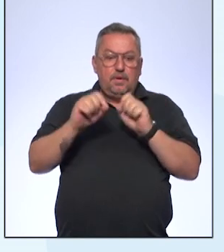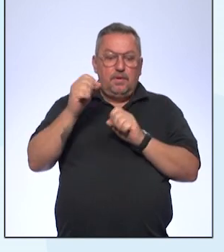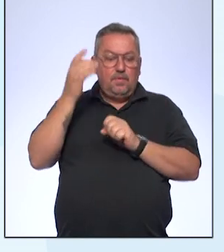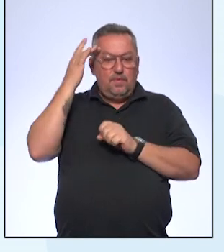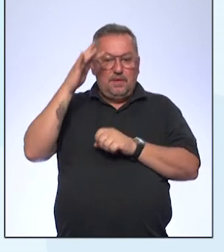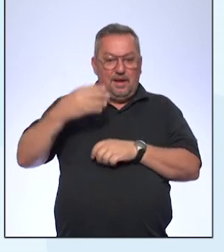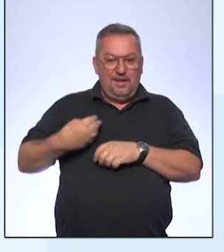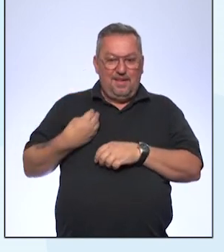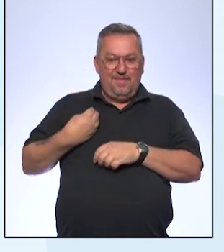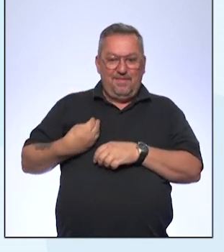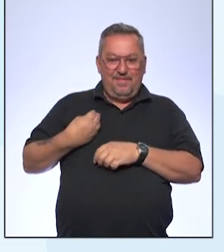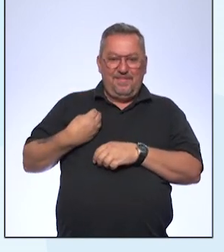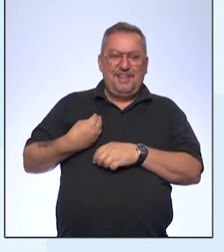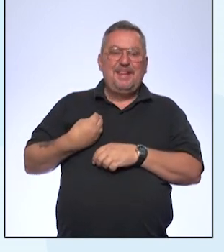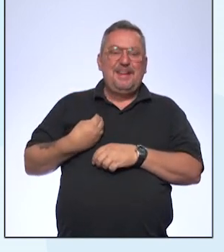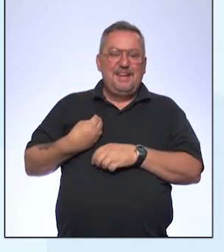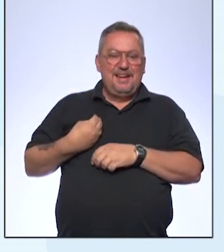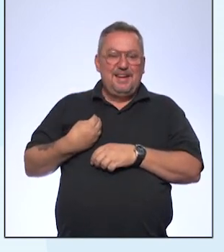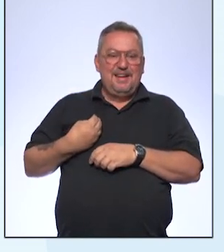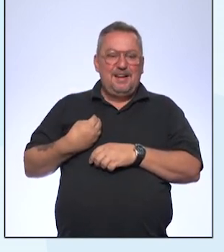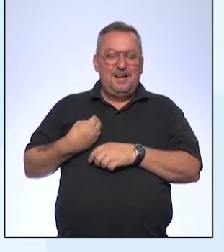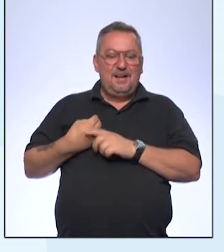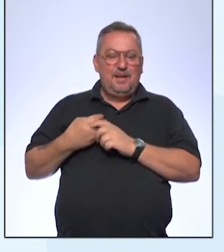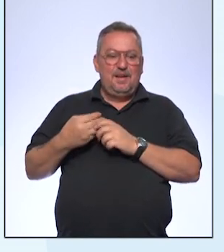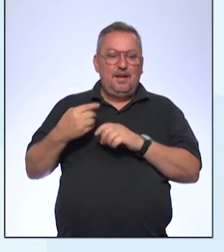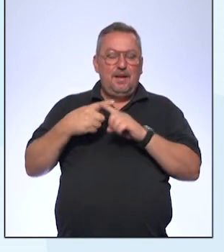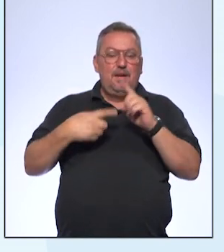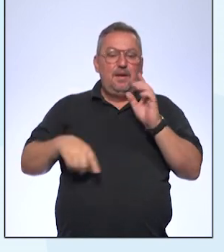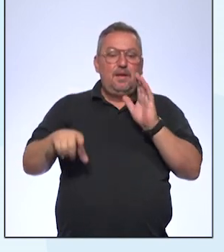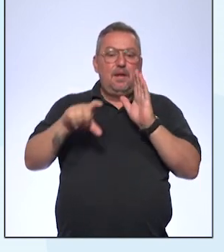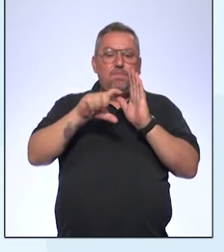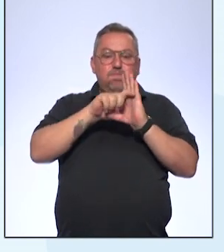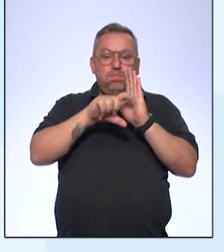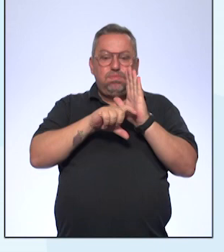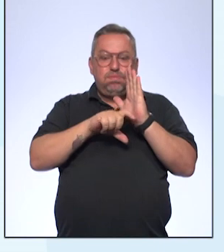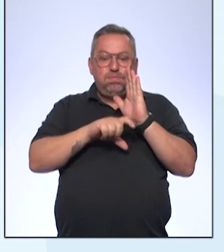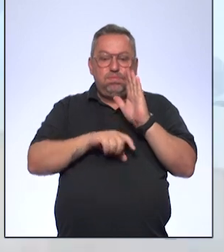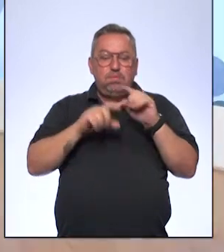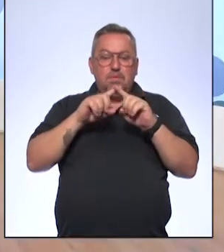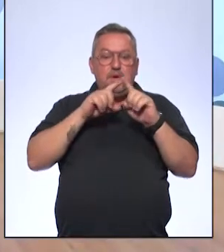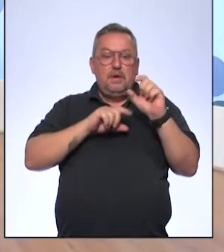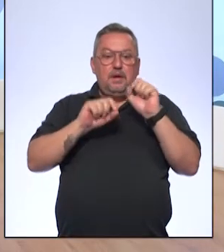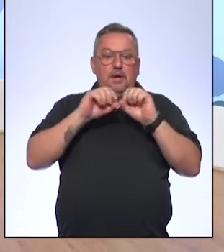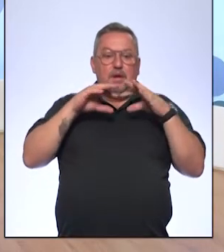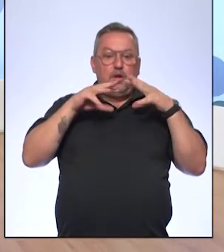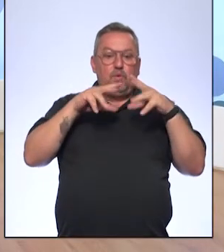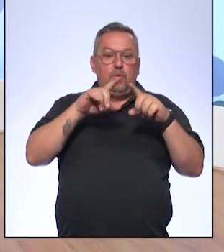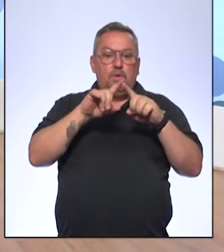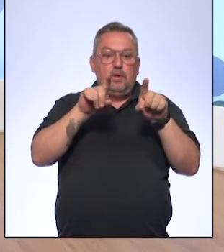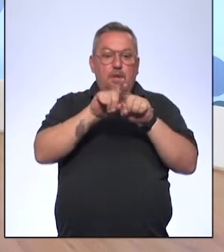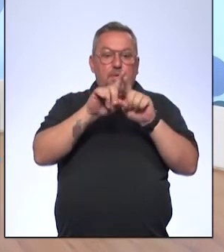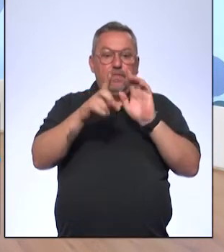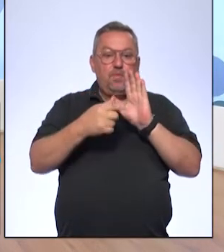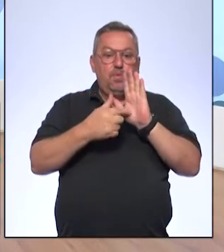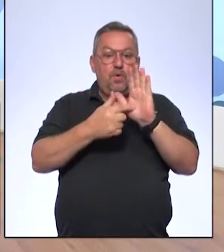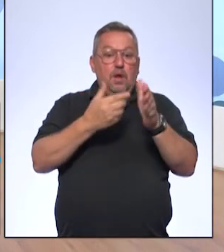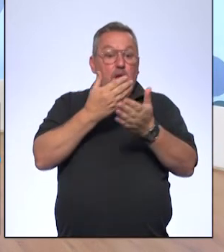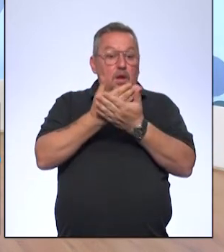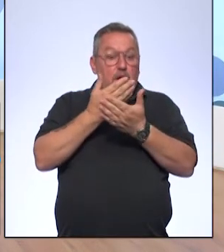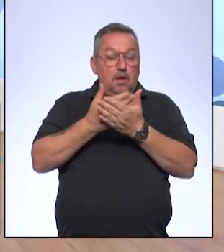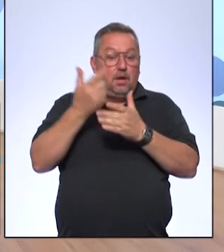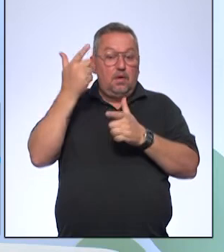nossa vida, né? Verdade, ela está em tudo, né? Assim, nesse contexto, ela está em tudo. E foi mostrado nas aulas